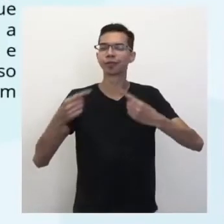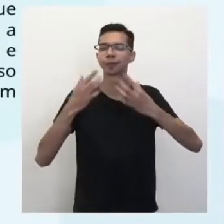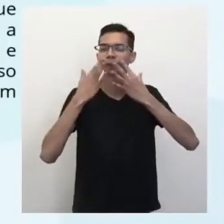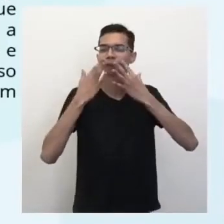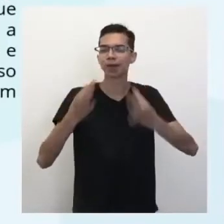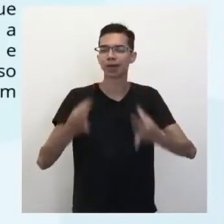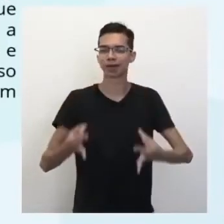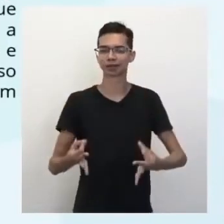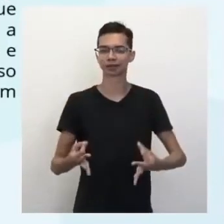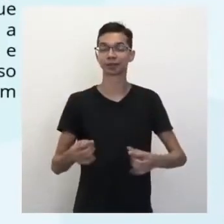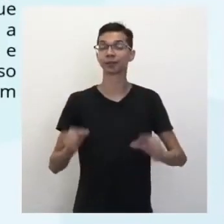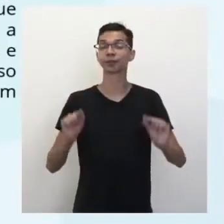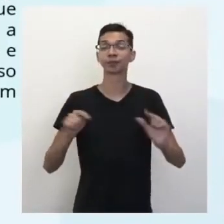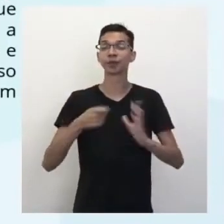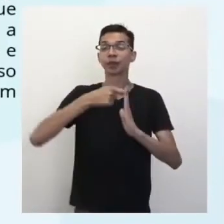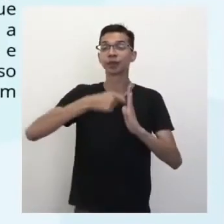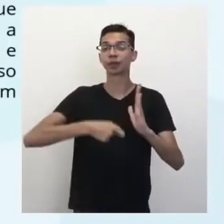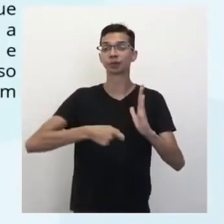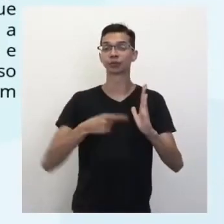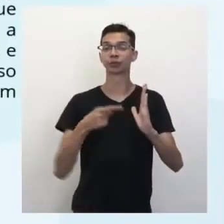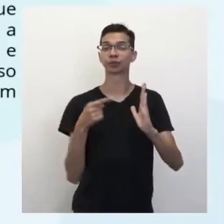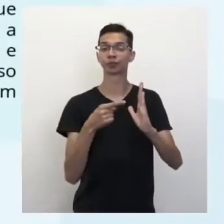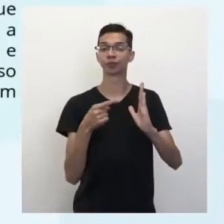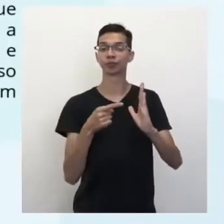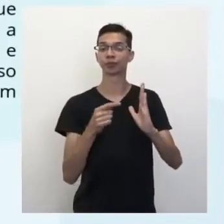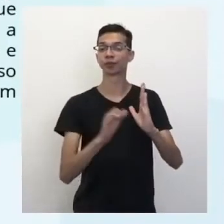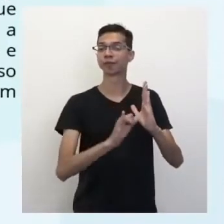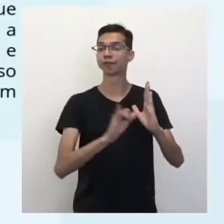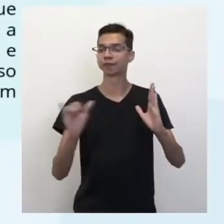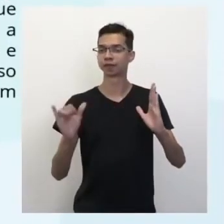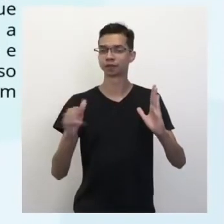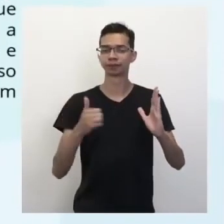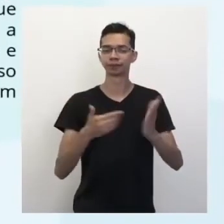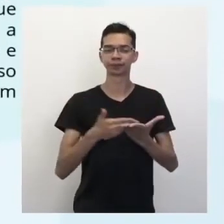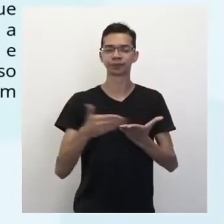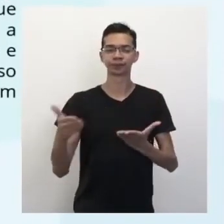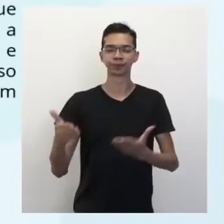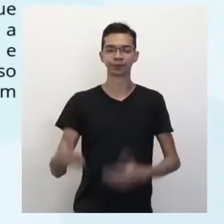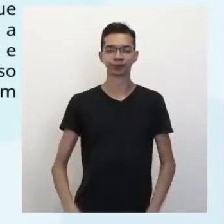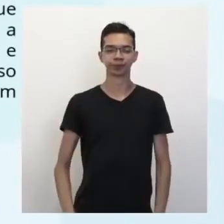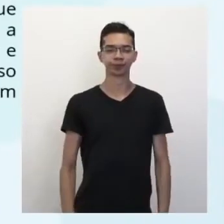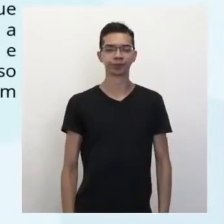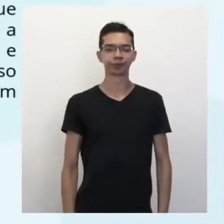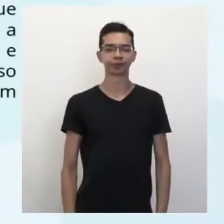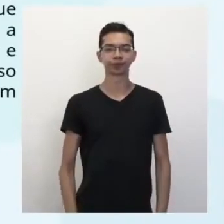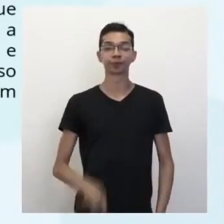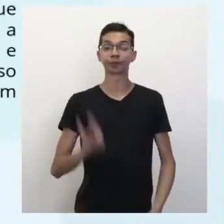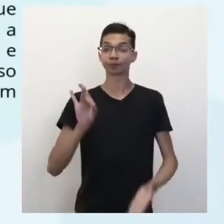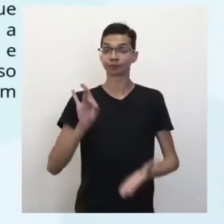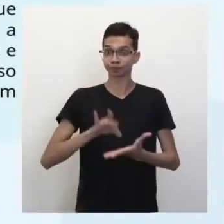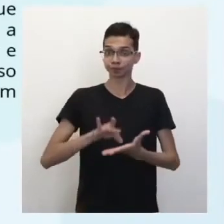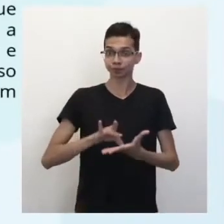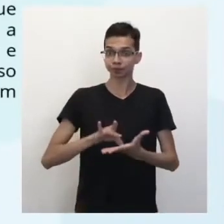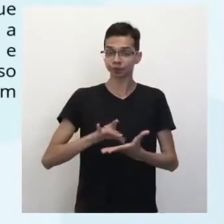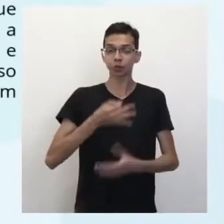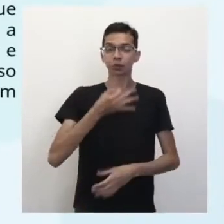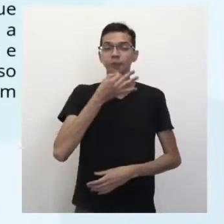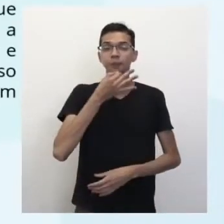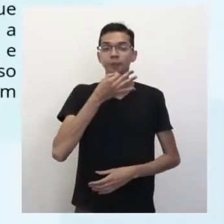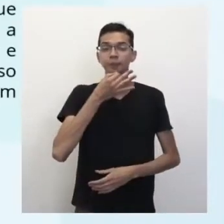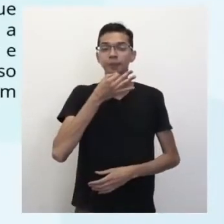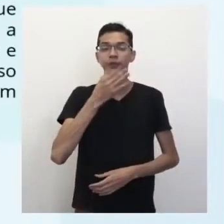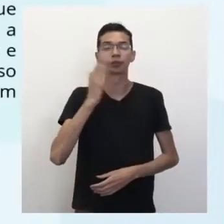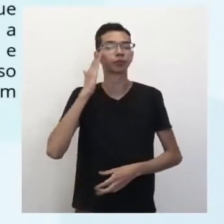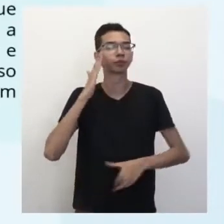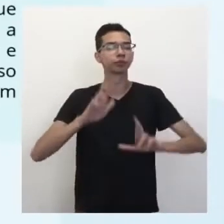que está sendo discutida nesse texto. Muito bem, vamos lá então. O texto é distinguir fato de opinião é imprescindível para a